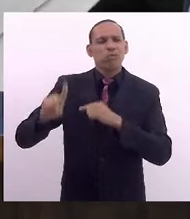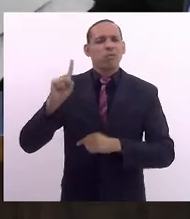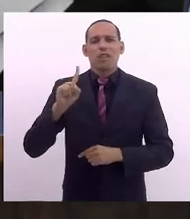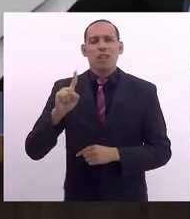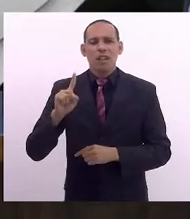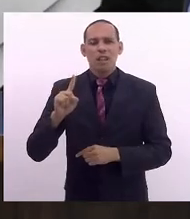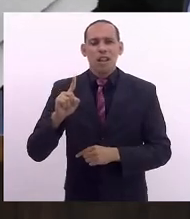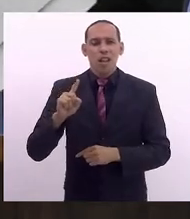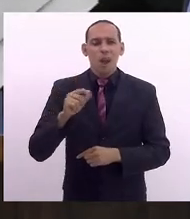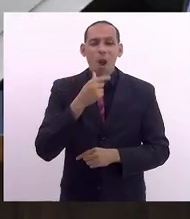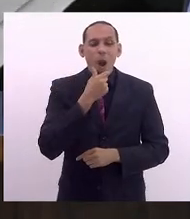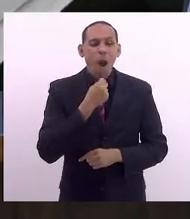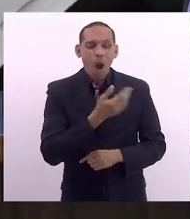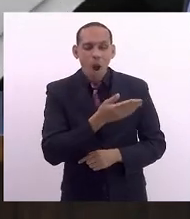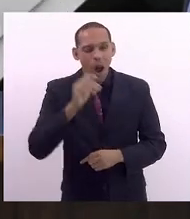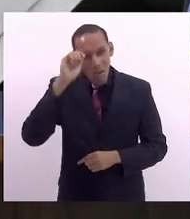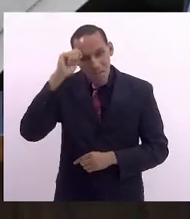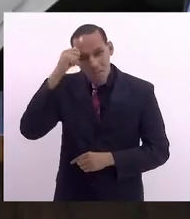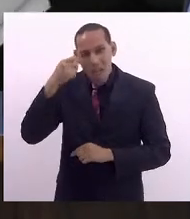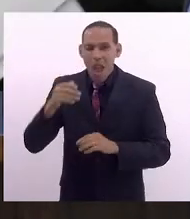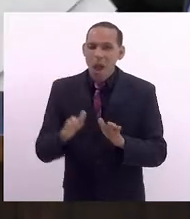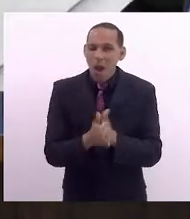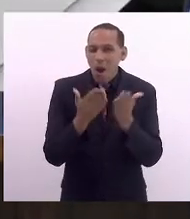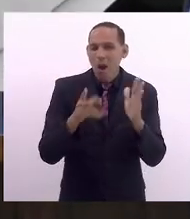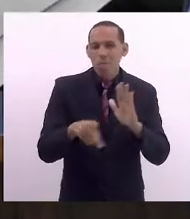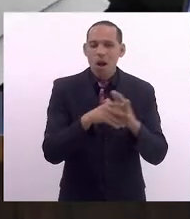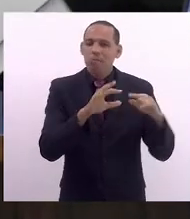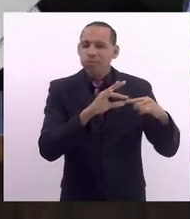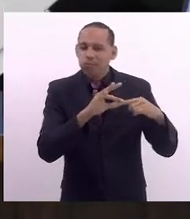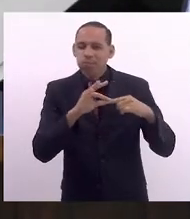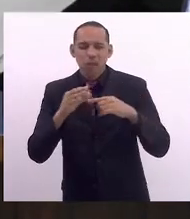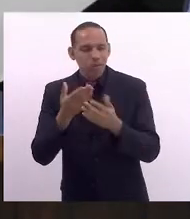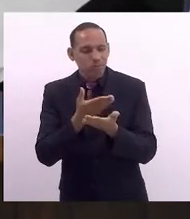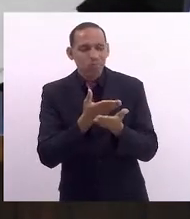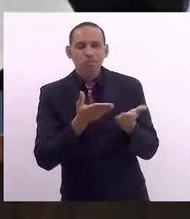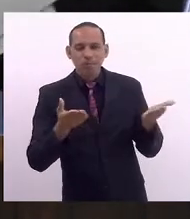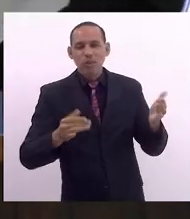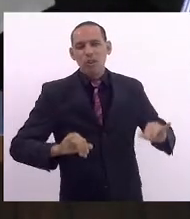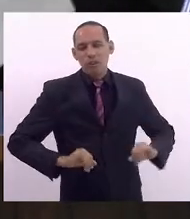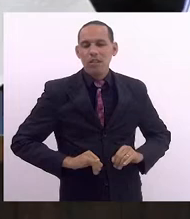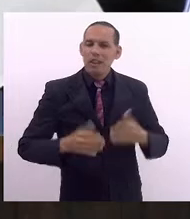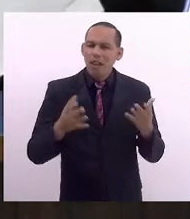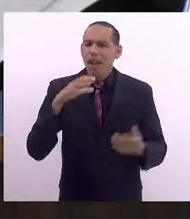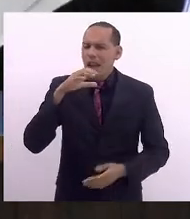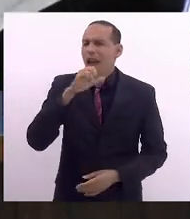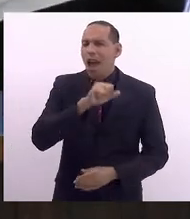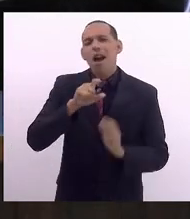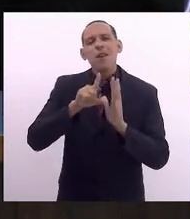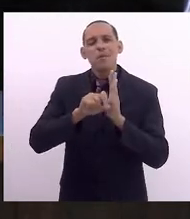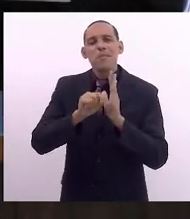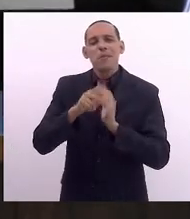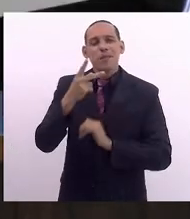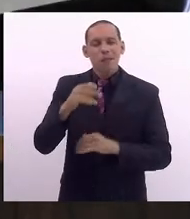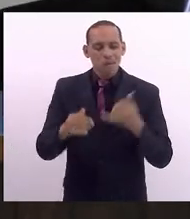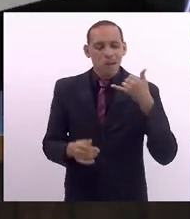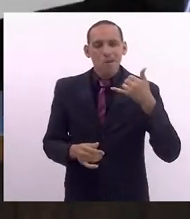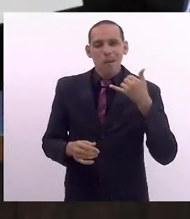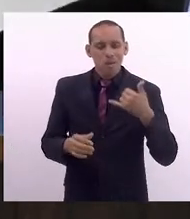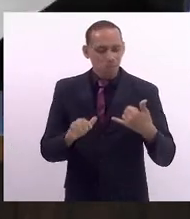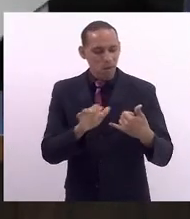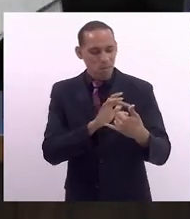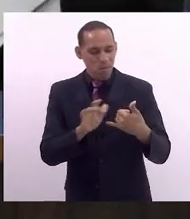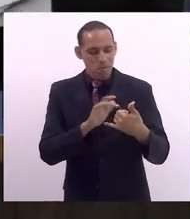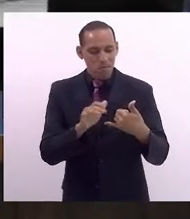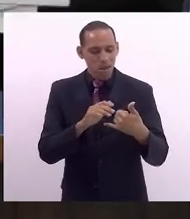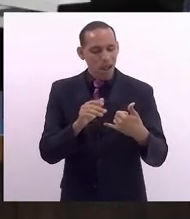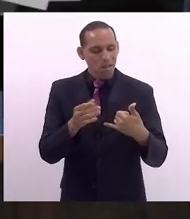homens negros pobres de periferia. Então, peço a todos que, se possível, rapidamente aí no seu smartphone, postem